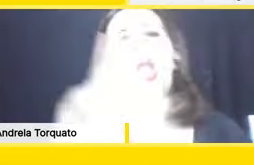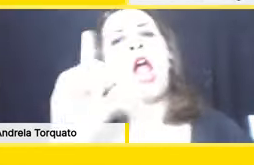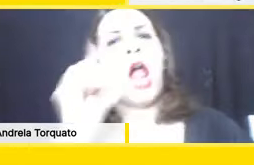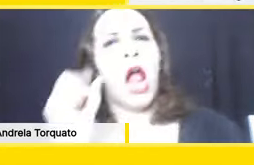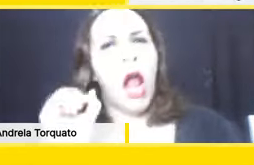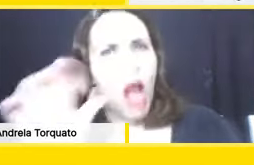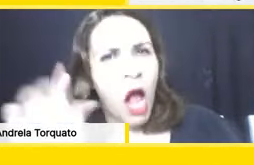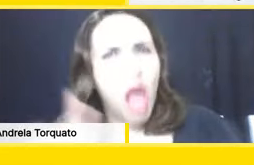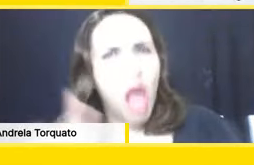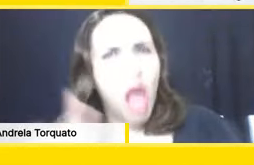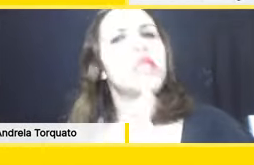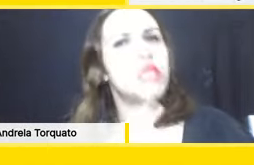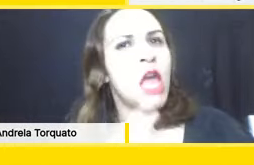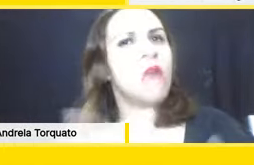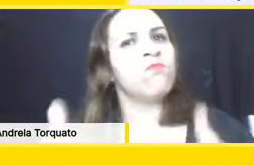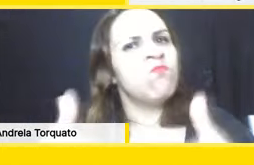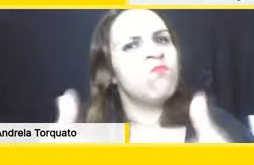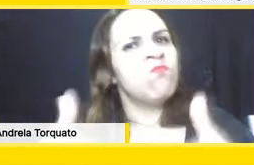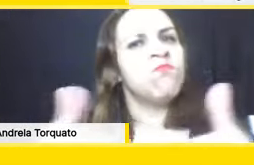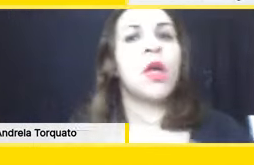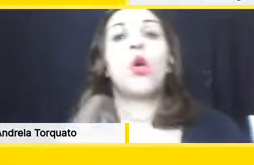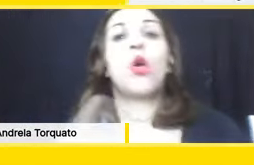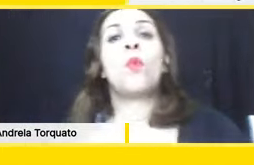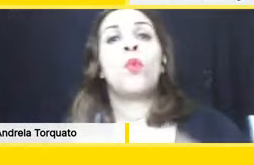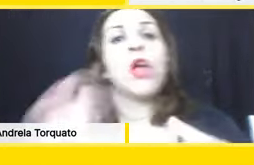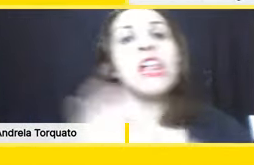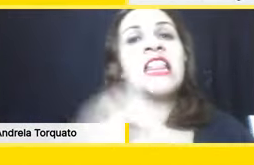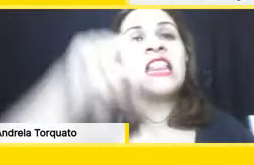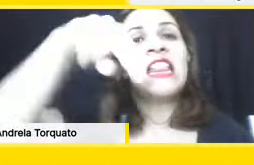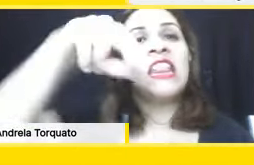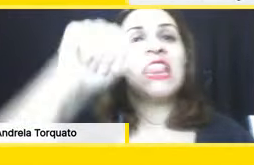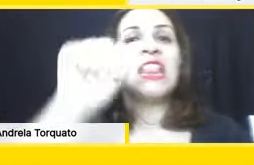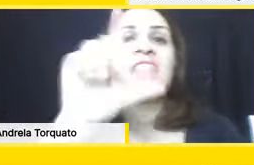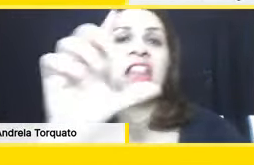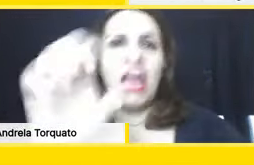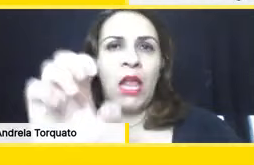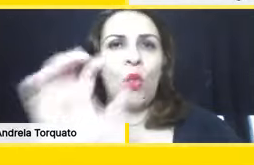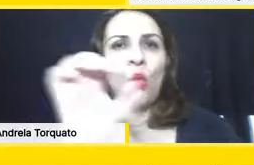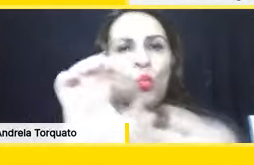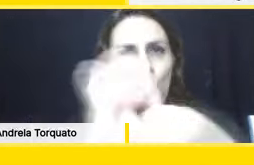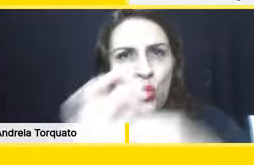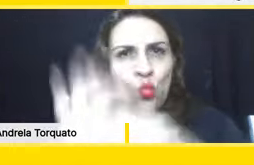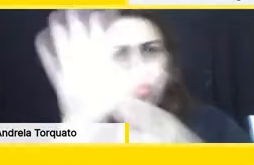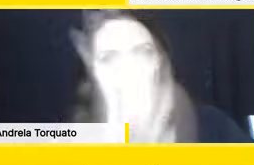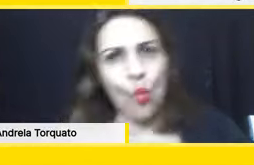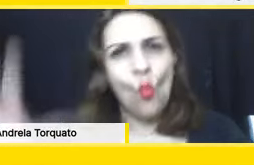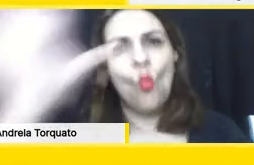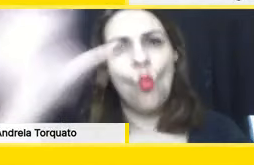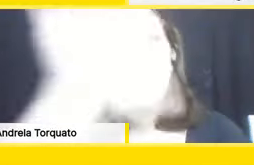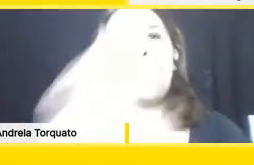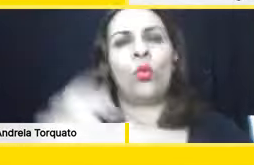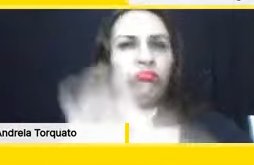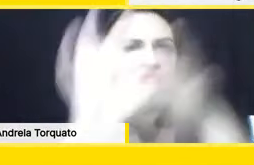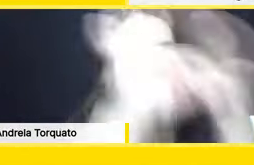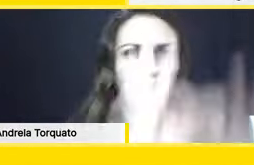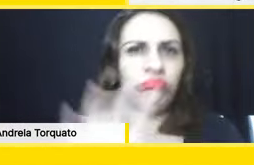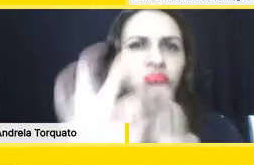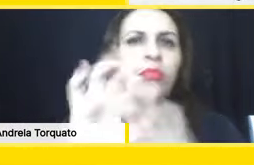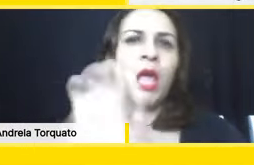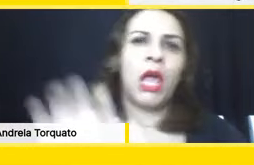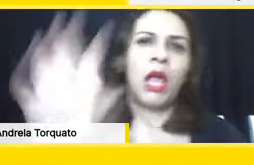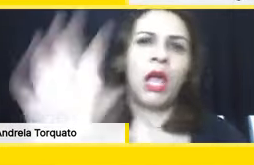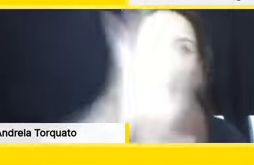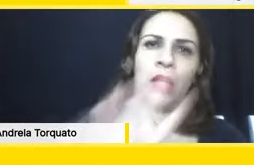frente interestadual, sou o presidente, que é vinculada ao NALI, que é a União Nacional dos Legisladores e Legislativos Estaduais. Também